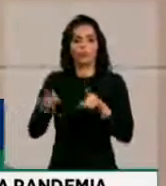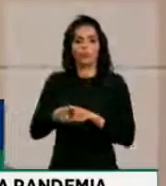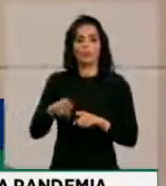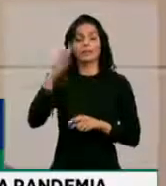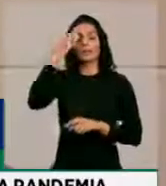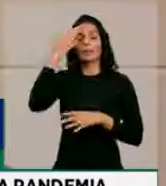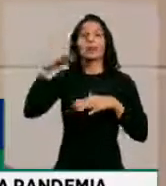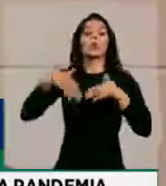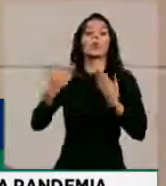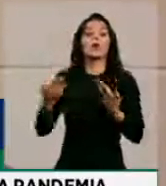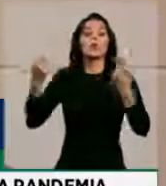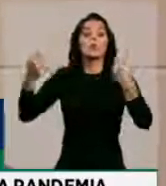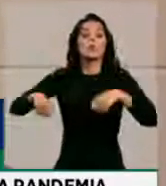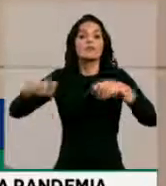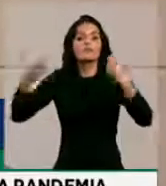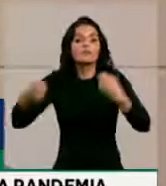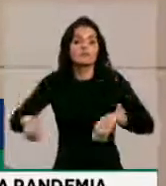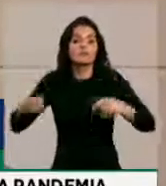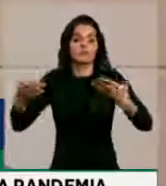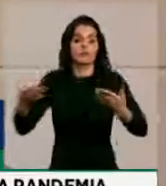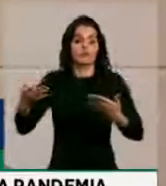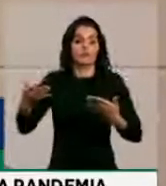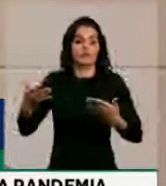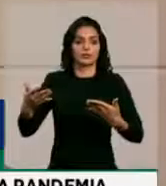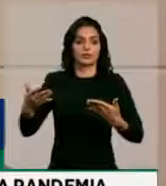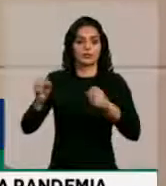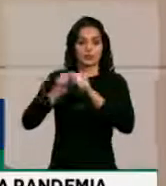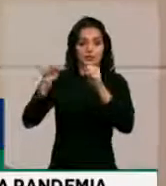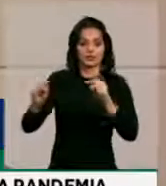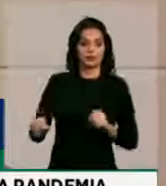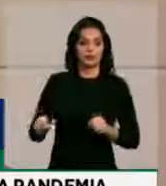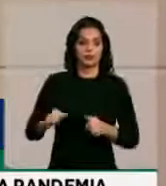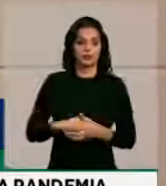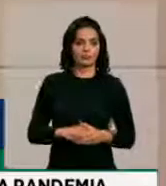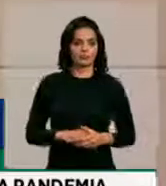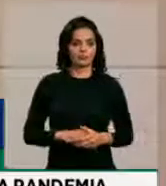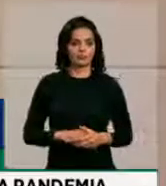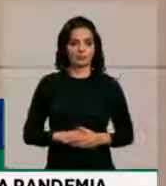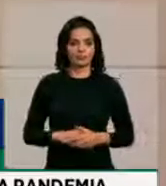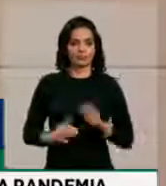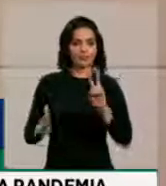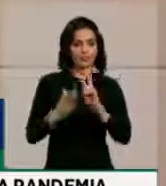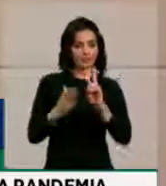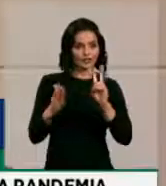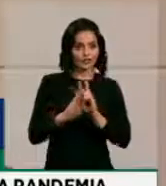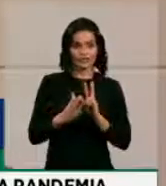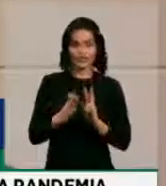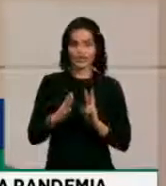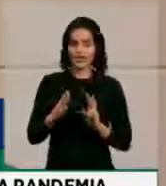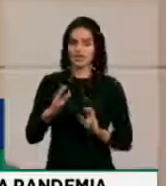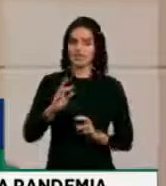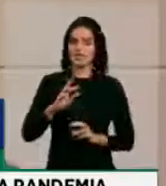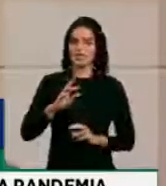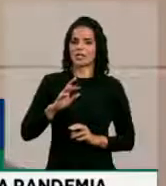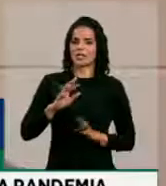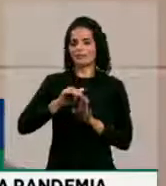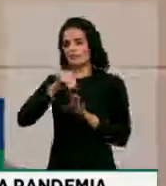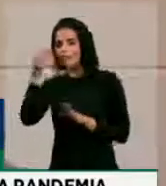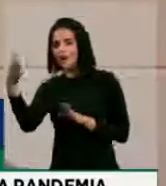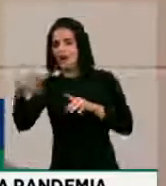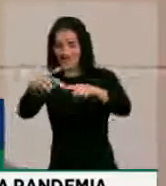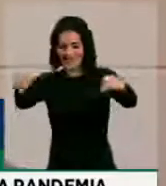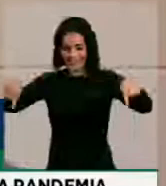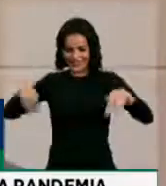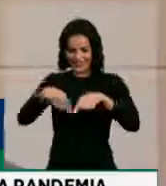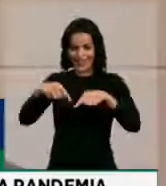subsistema, atender a indígenas também que não estejam apenas em áreas demarcadas. Então, foram vários